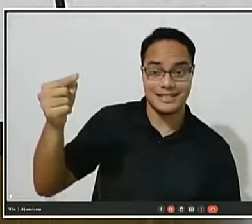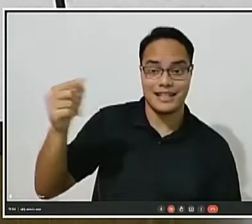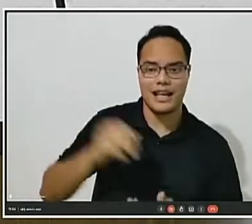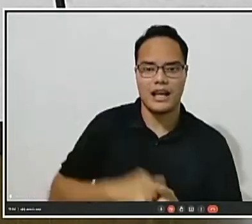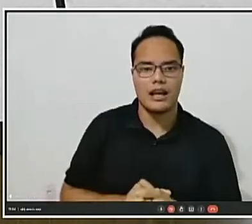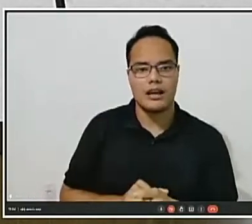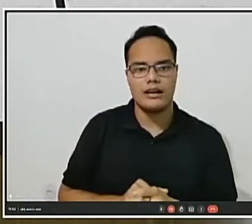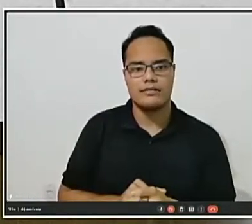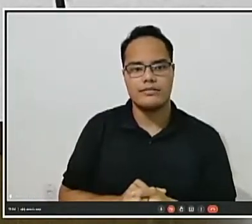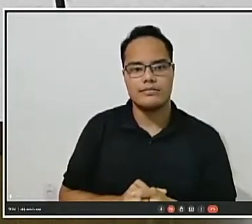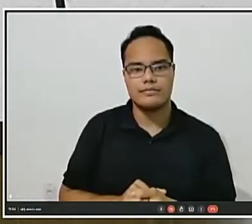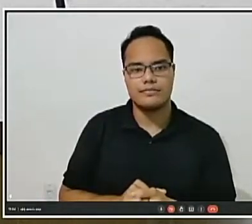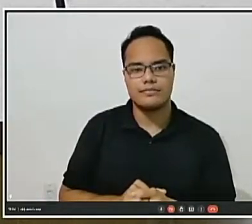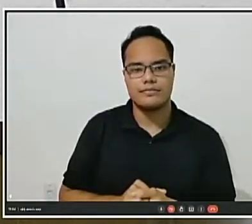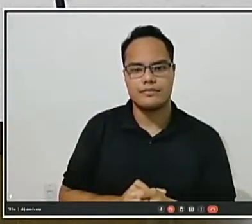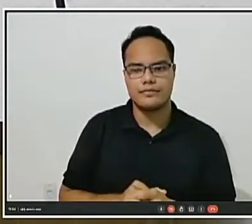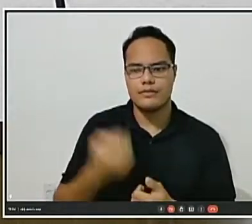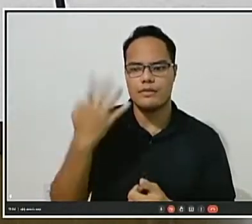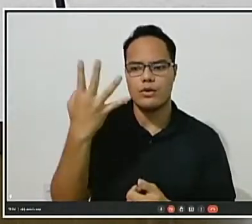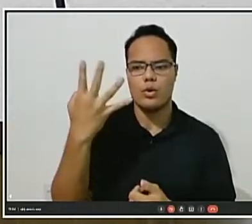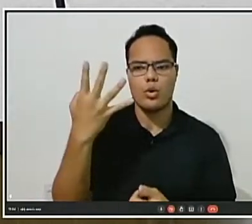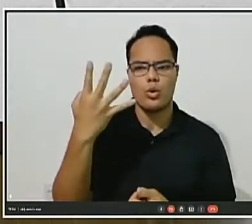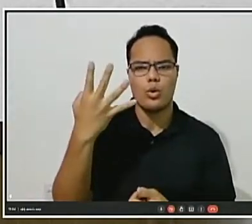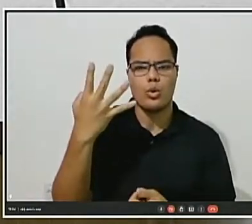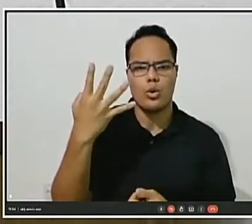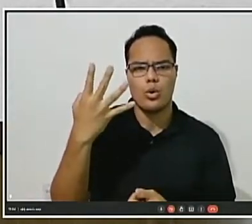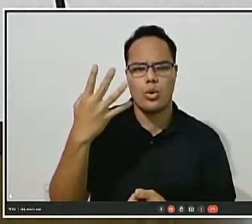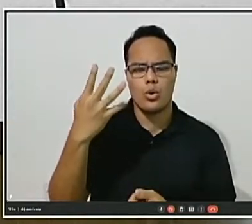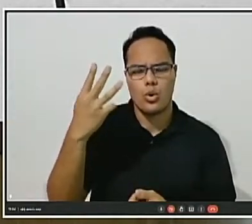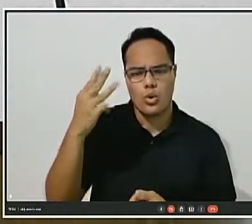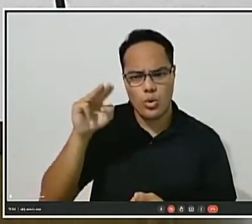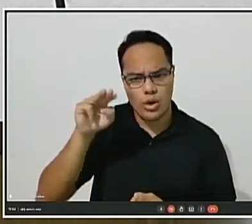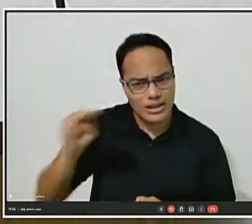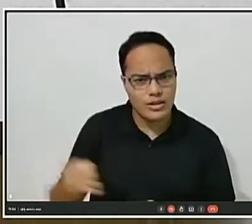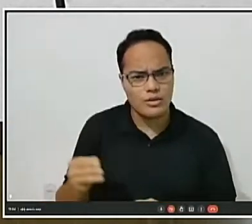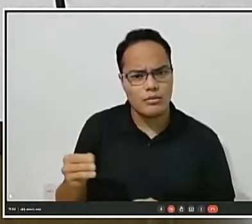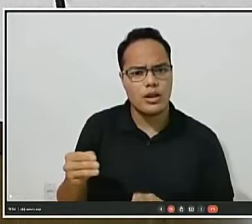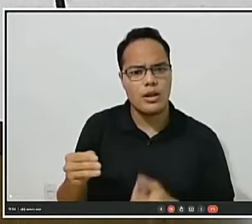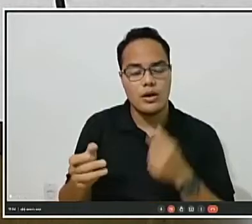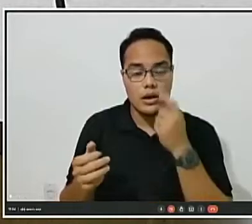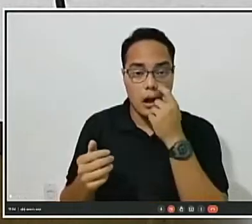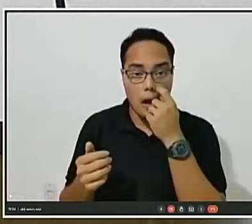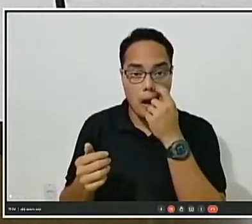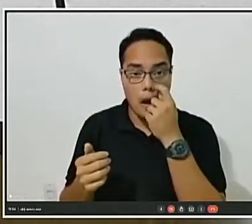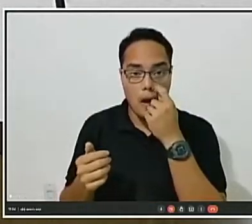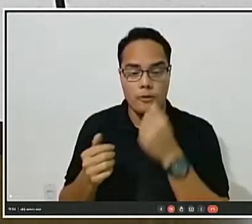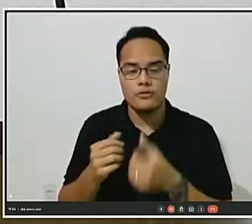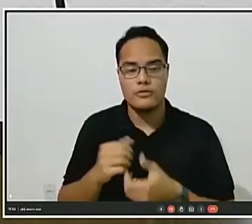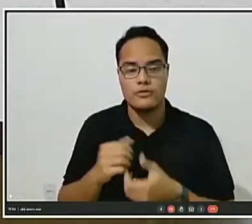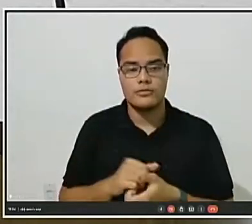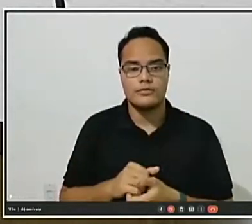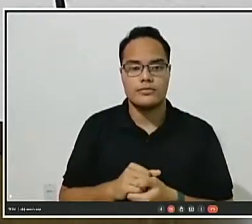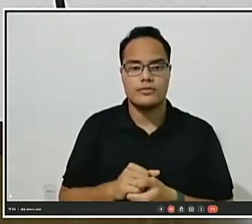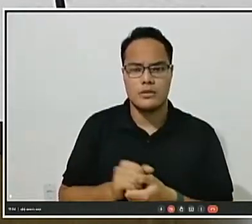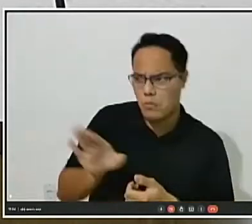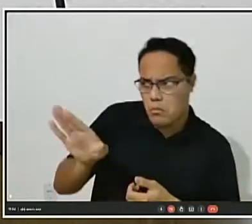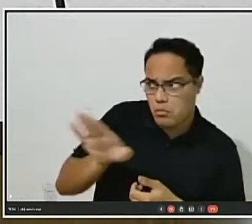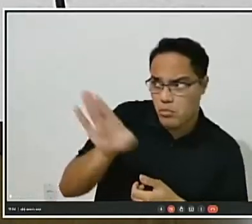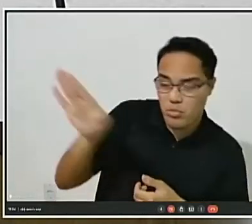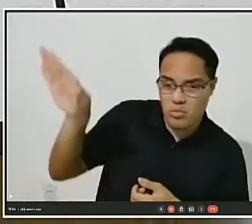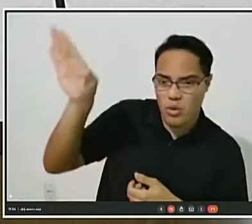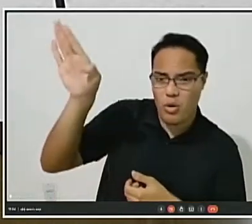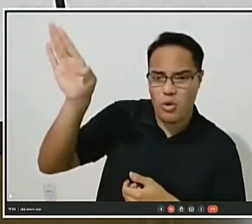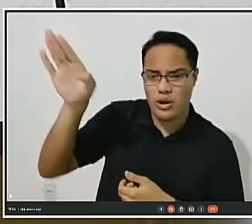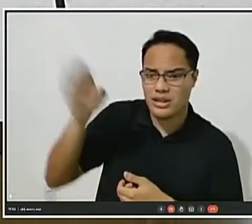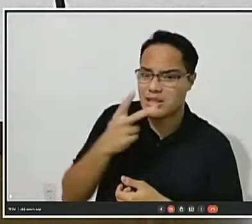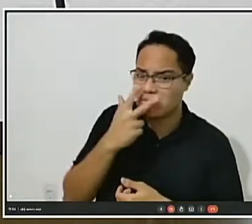São 4 milhões de contenção. Isso é para aquele morro ali que está caindo ali, para o pessoal